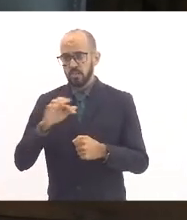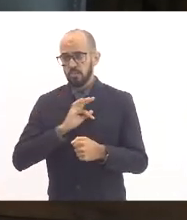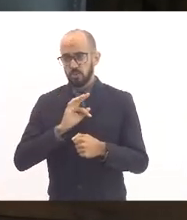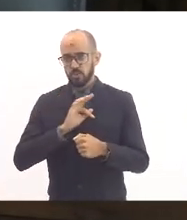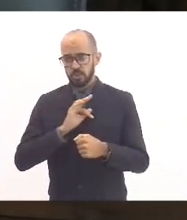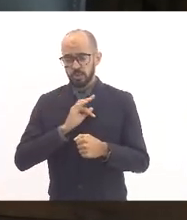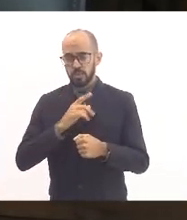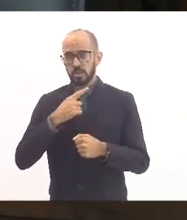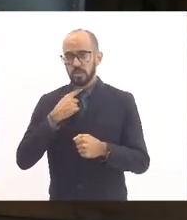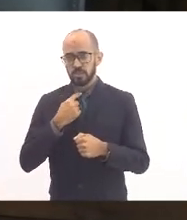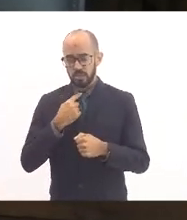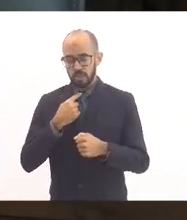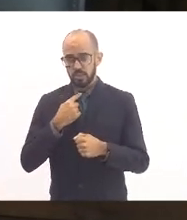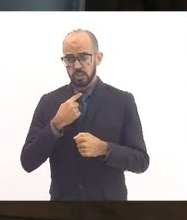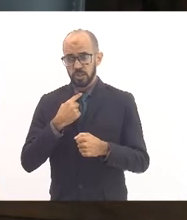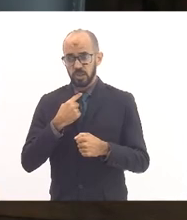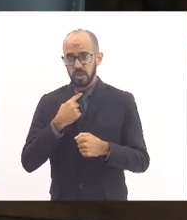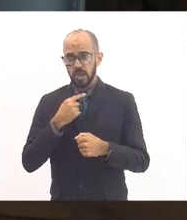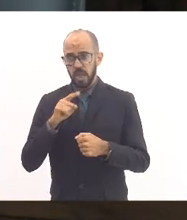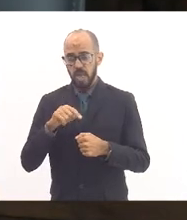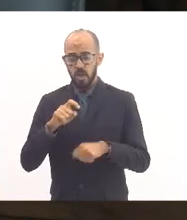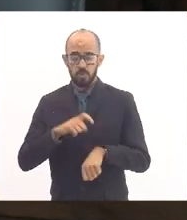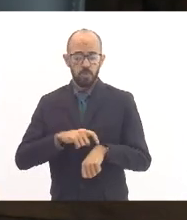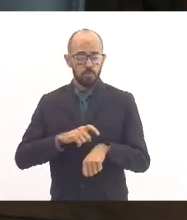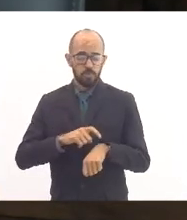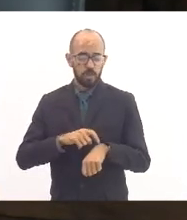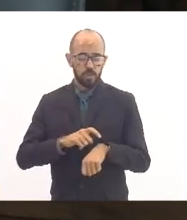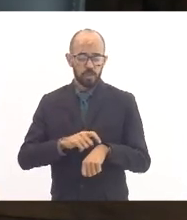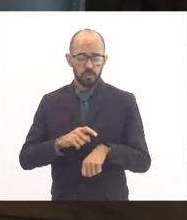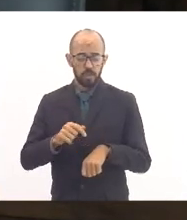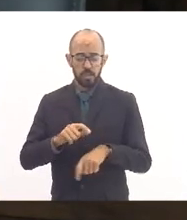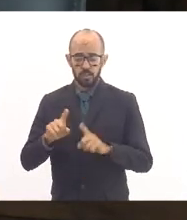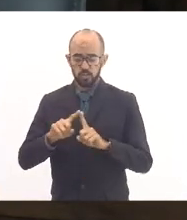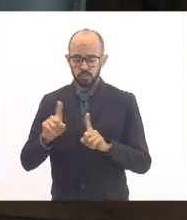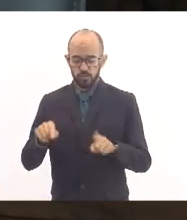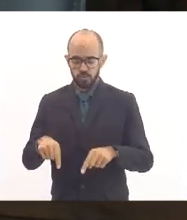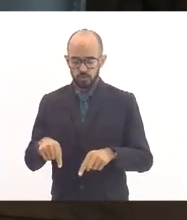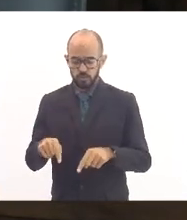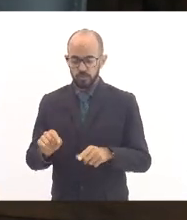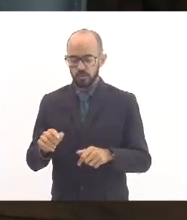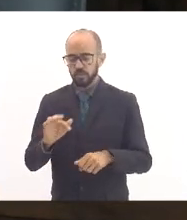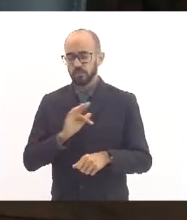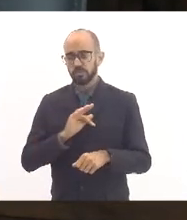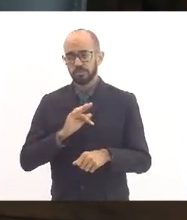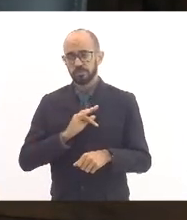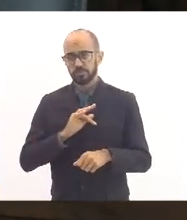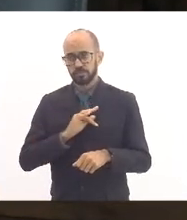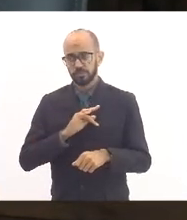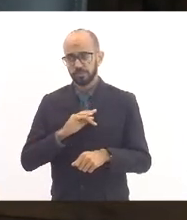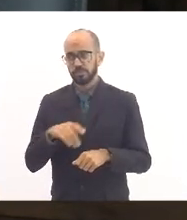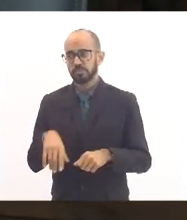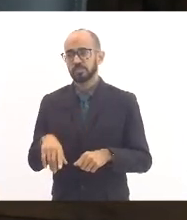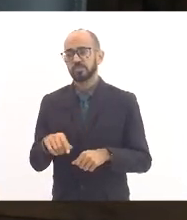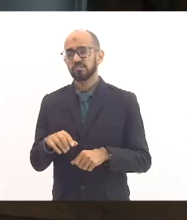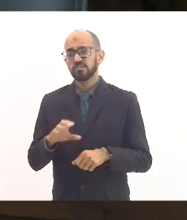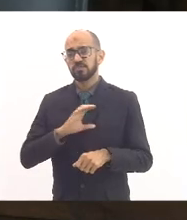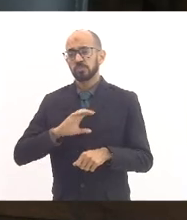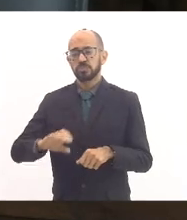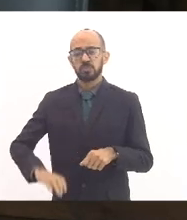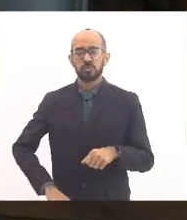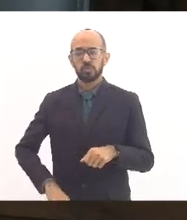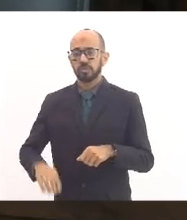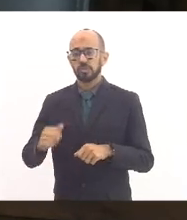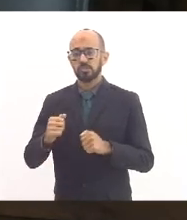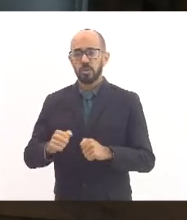deseja ter é esse o momento para que o servidor os policiais os valorosos policiais civis